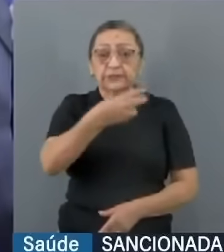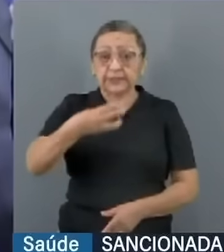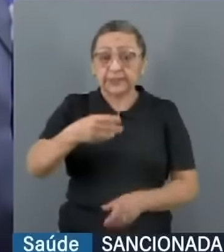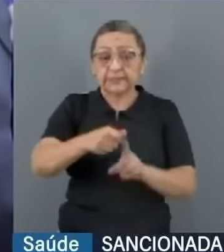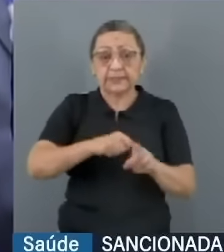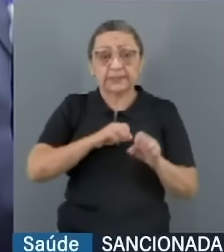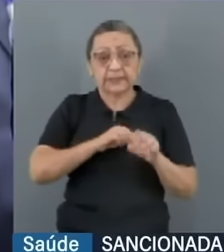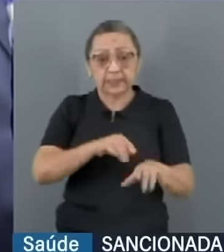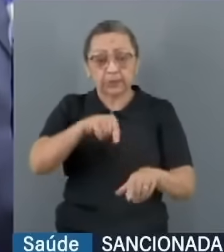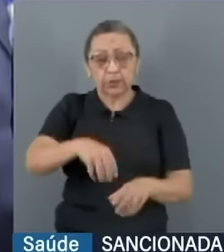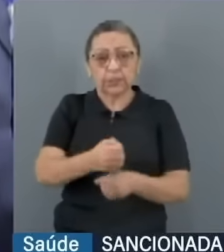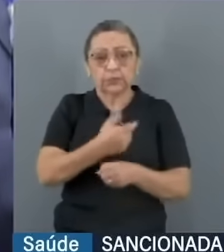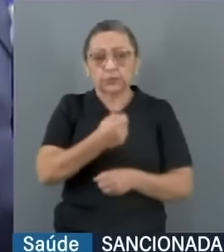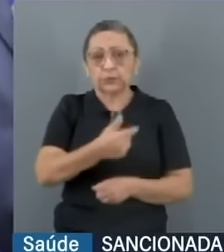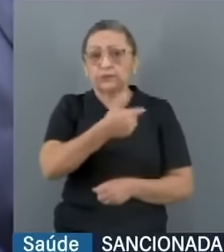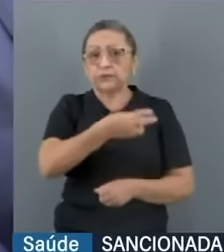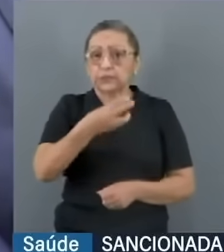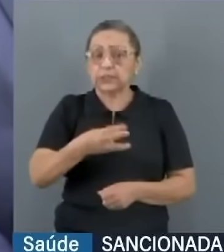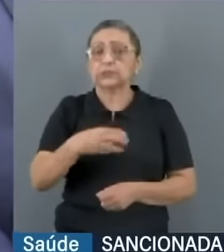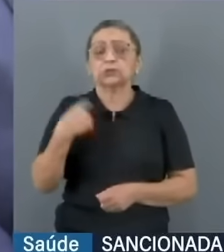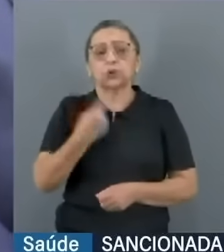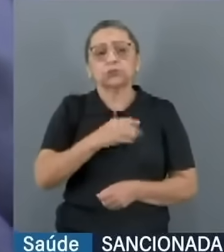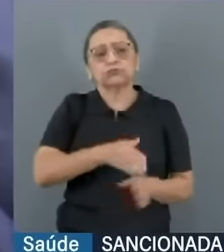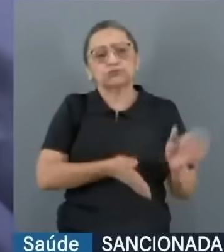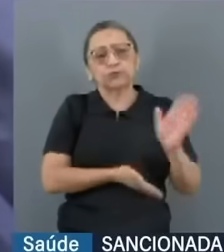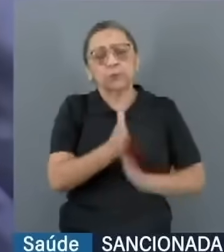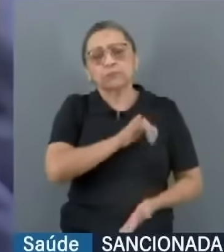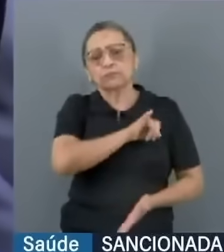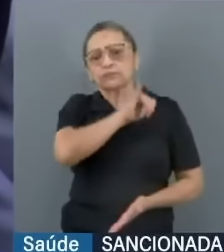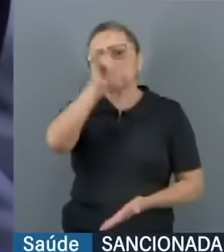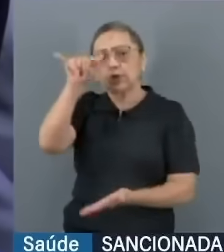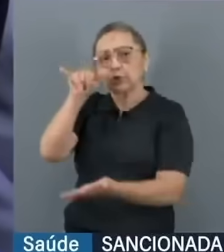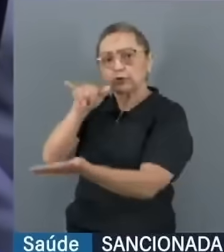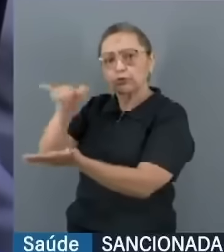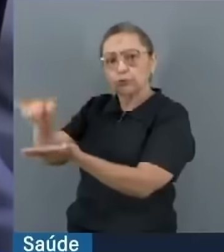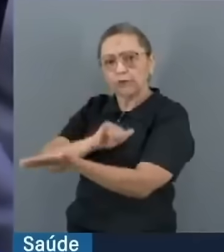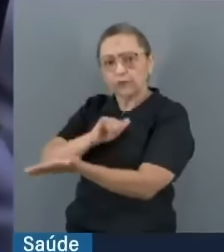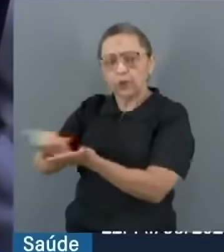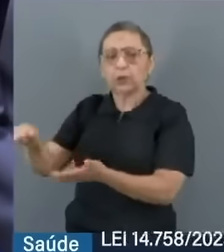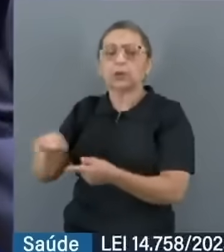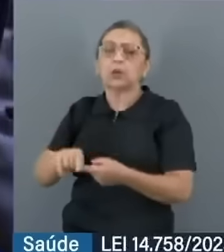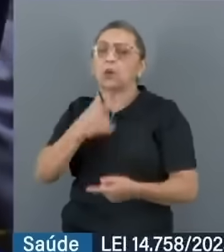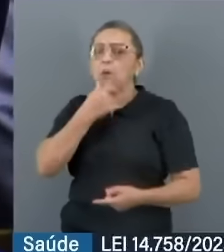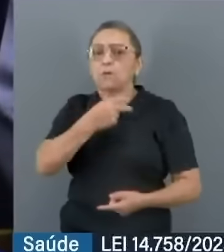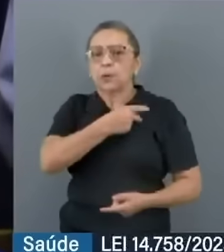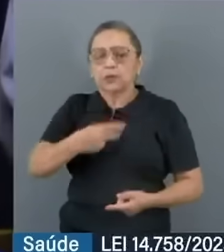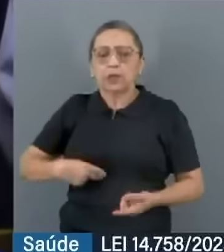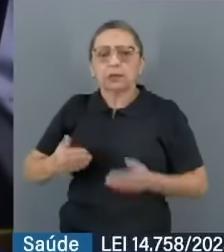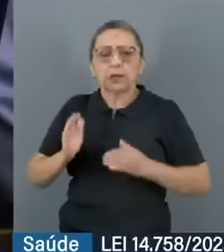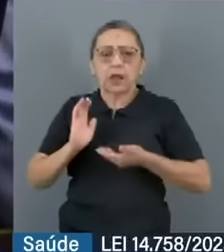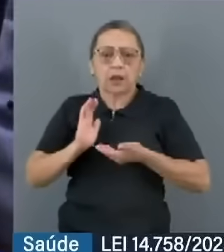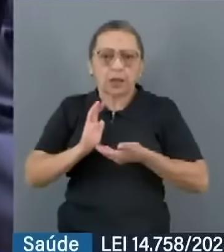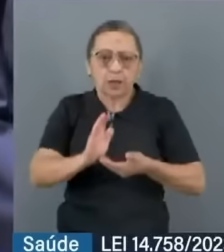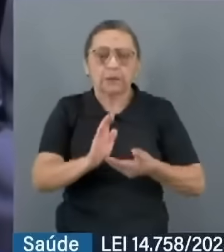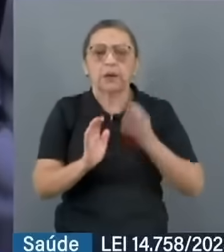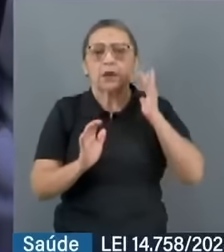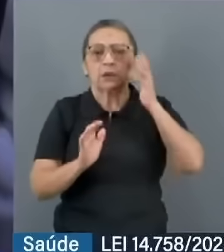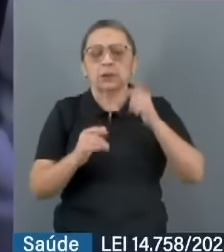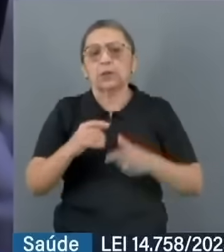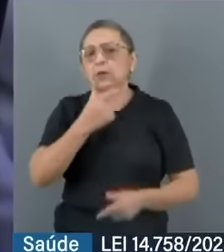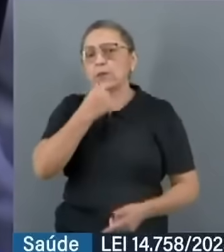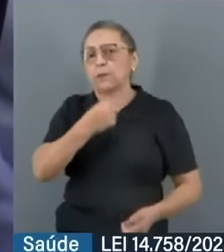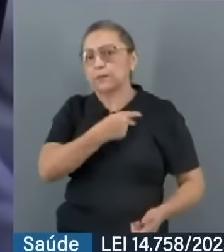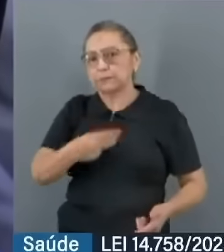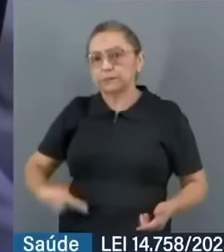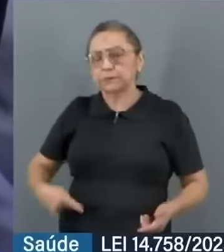ano, estivemos em Nova York, o presidente da Câmara, Arthur Lira, o presidente do Senado, Arthur